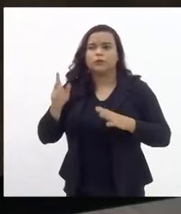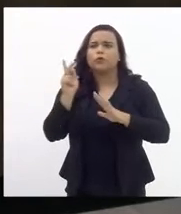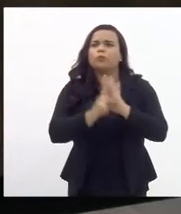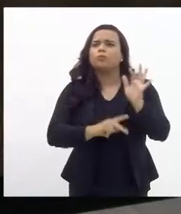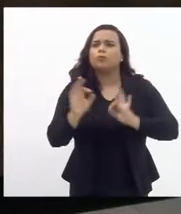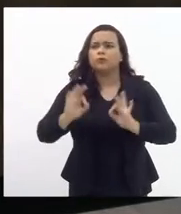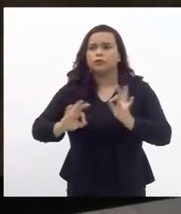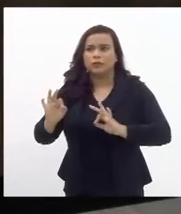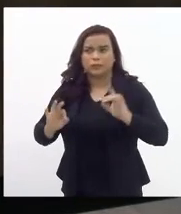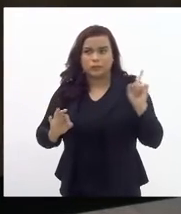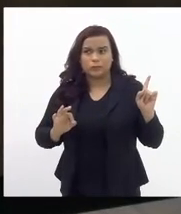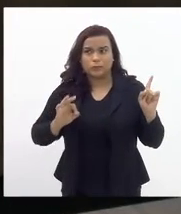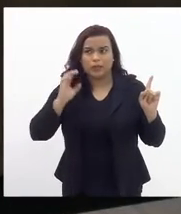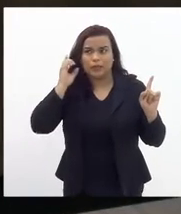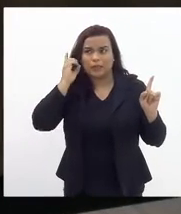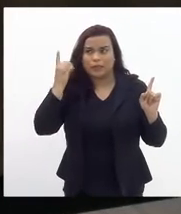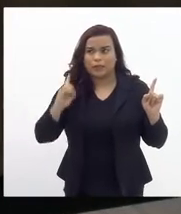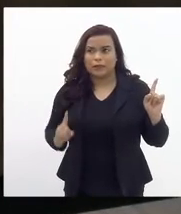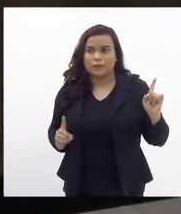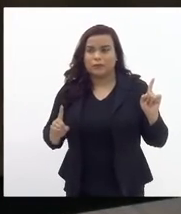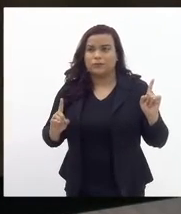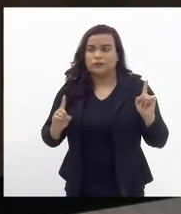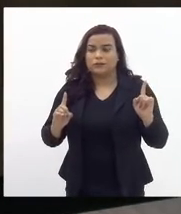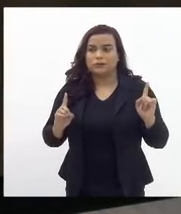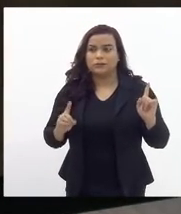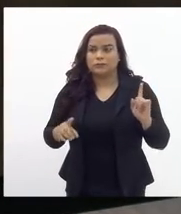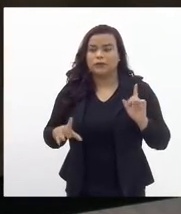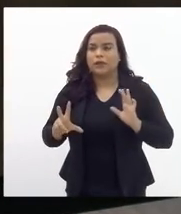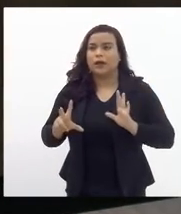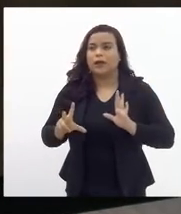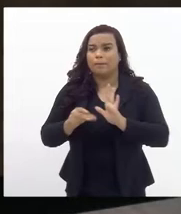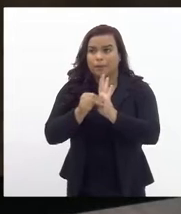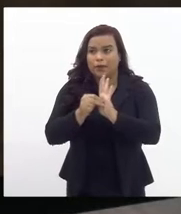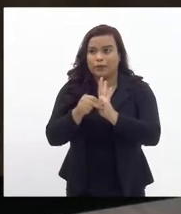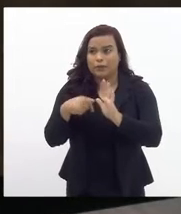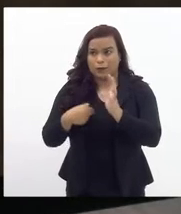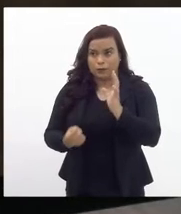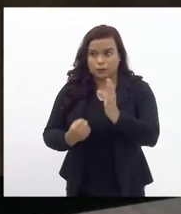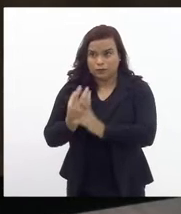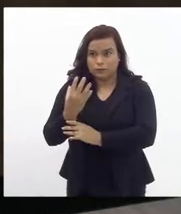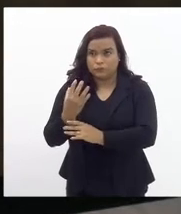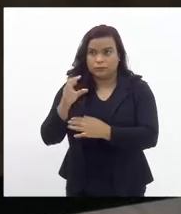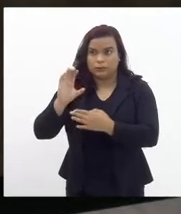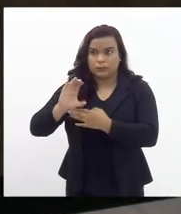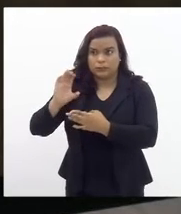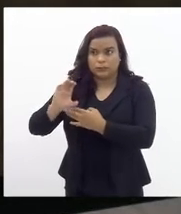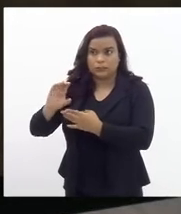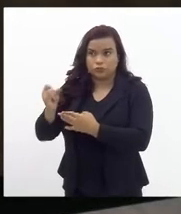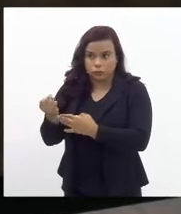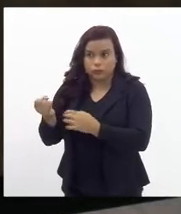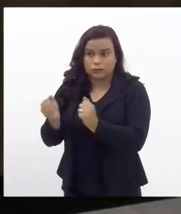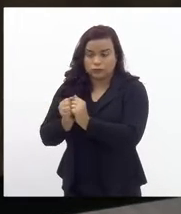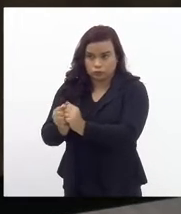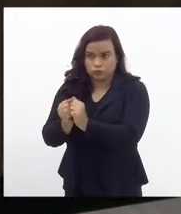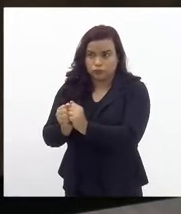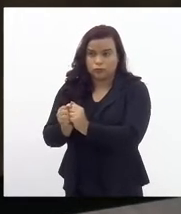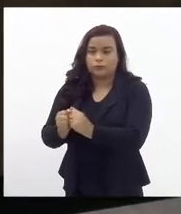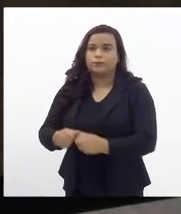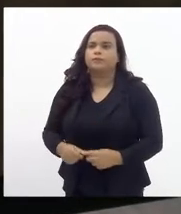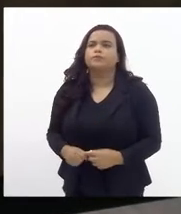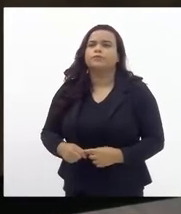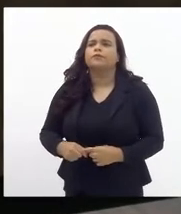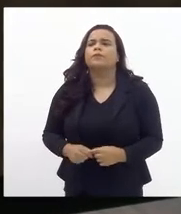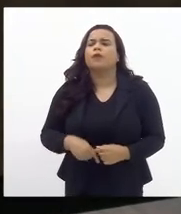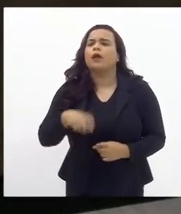deputada Dani Monteiro, a emenda que eu produzi na CCJ é uma